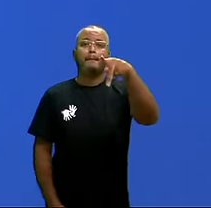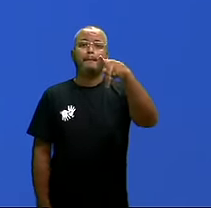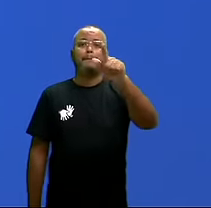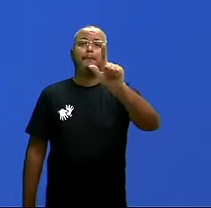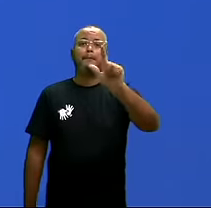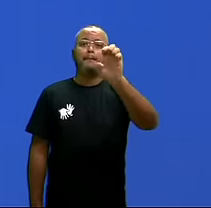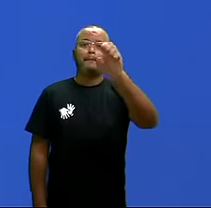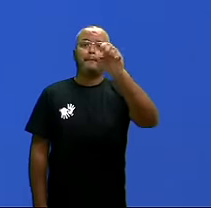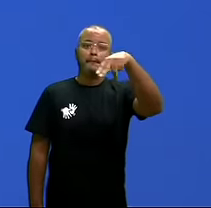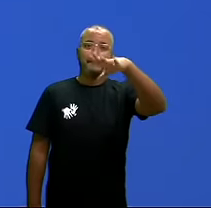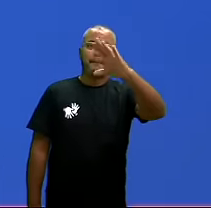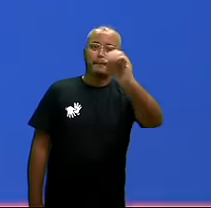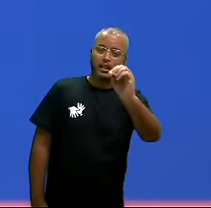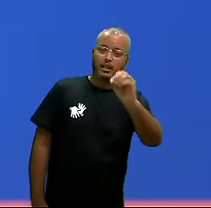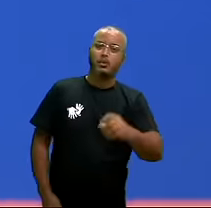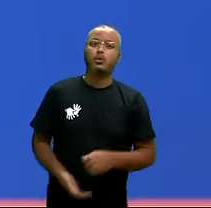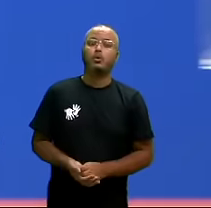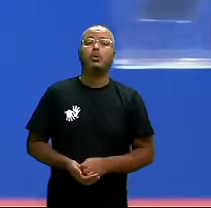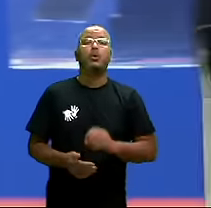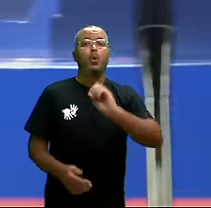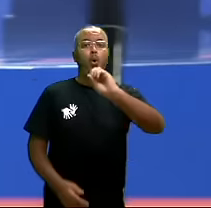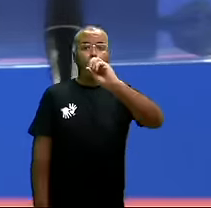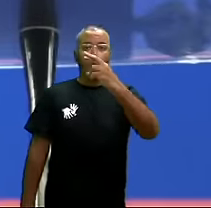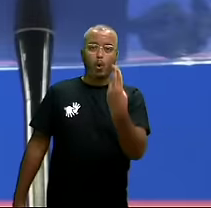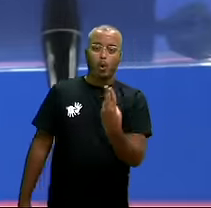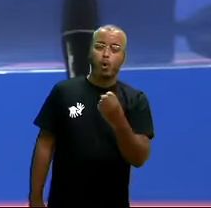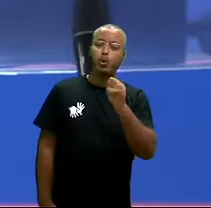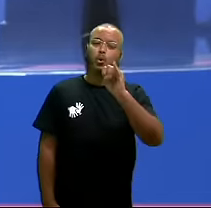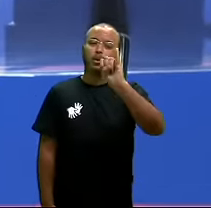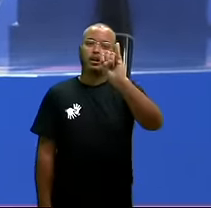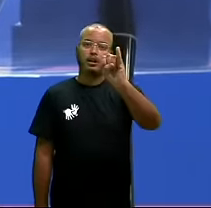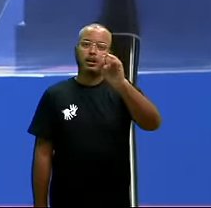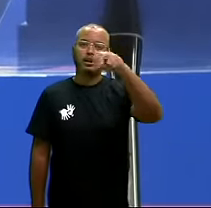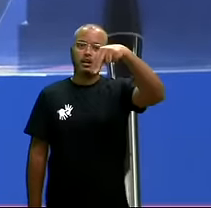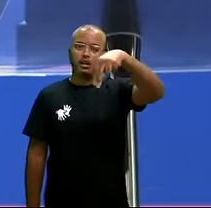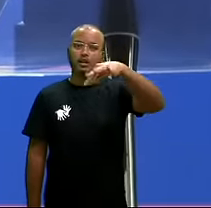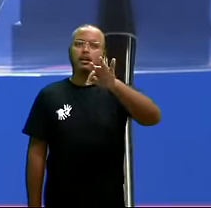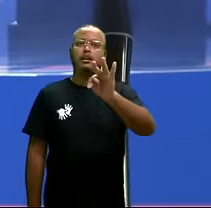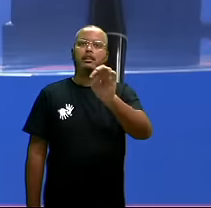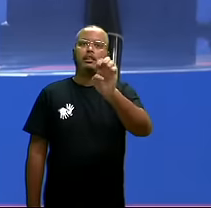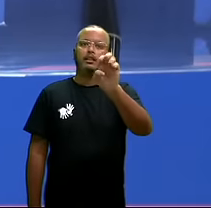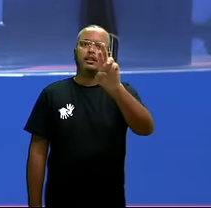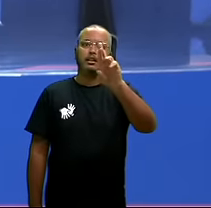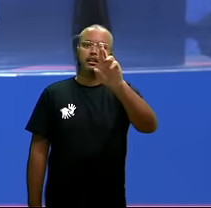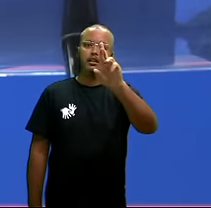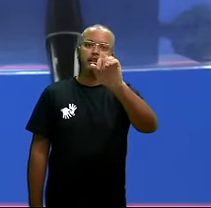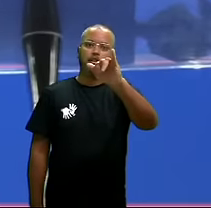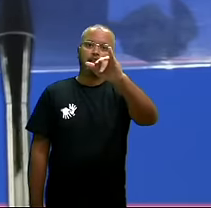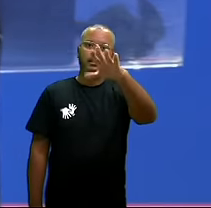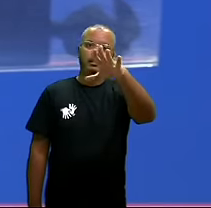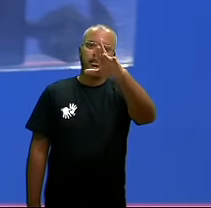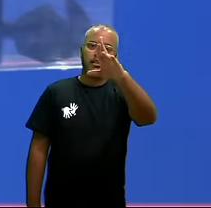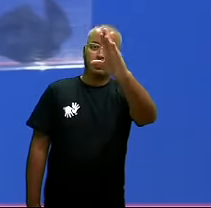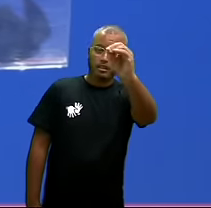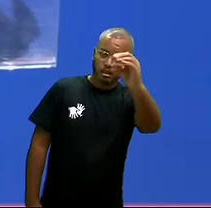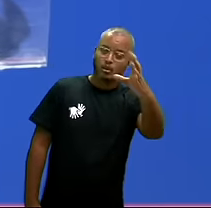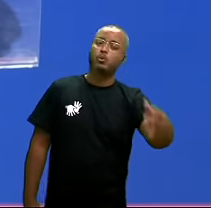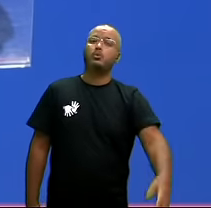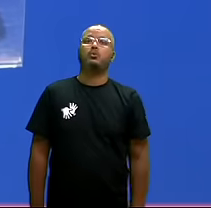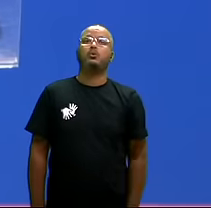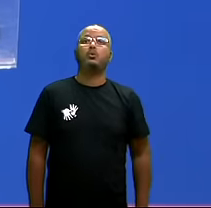Então percebe uma coisa interessante? É preciso força para ser firme, mas é preciso coragem para ser